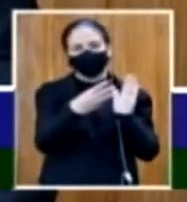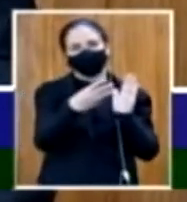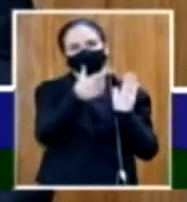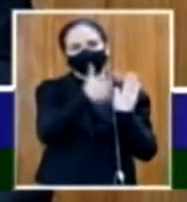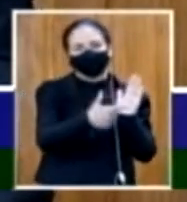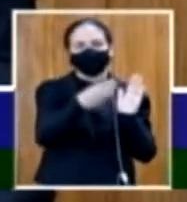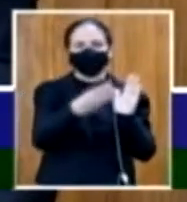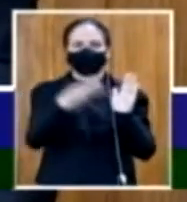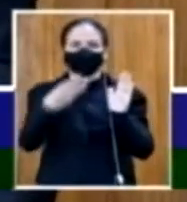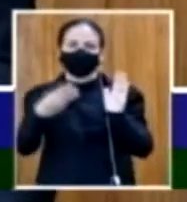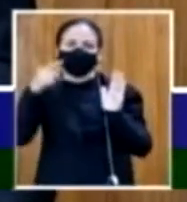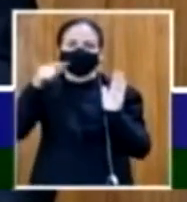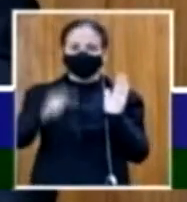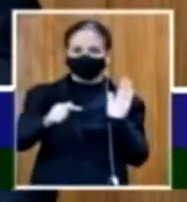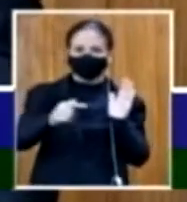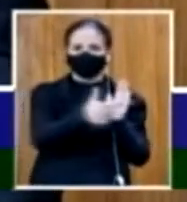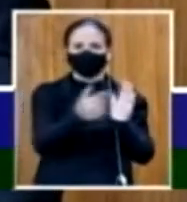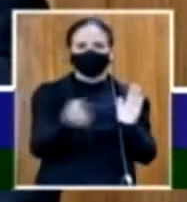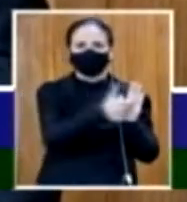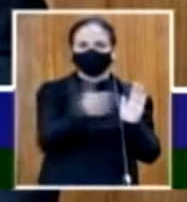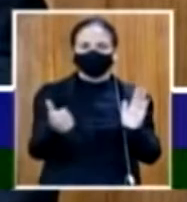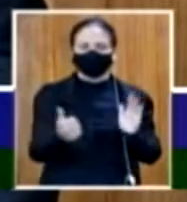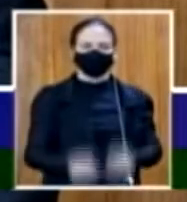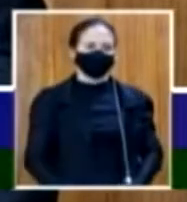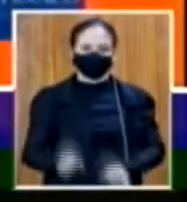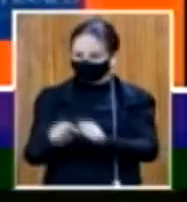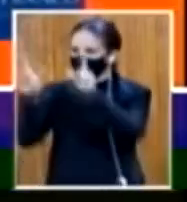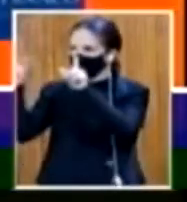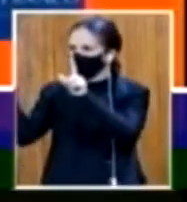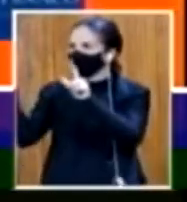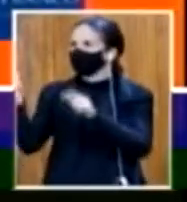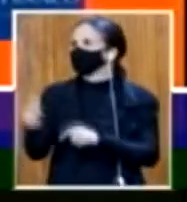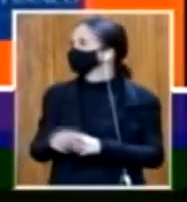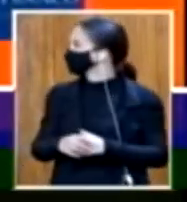2.337 de 2021. Pode passar, por favor.